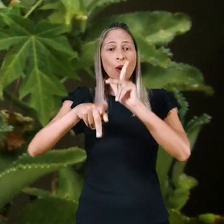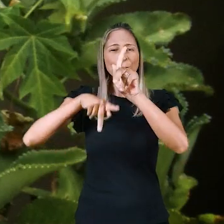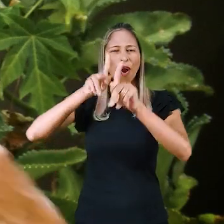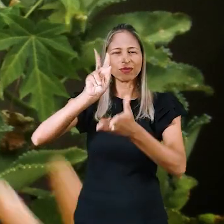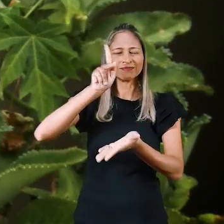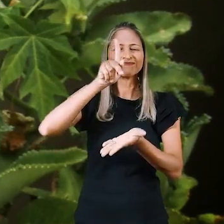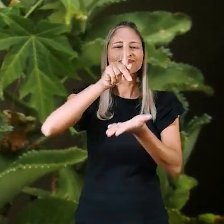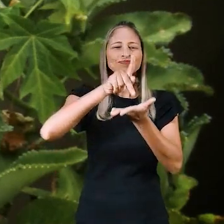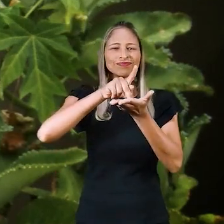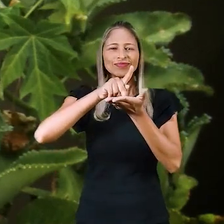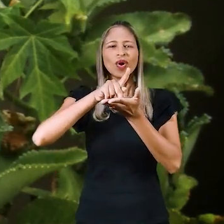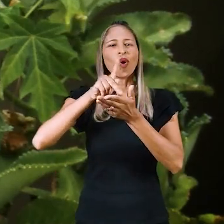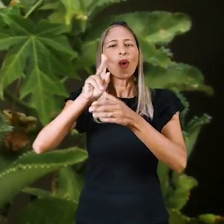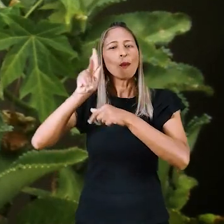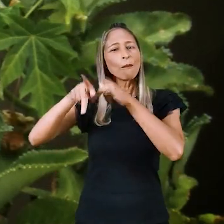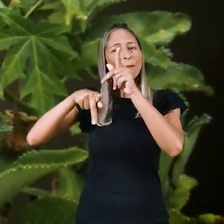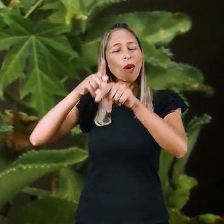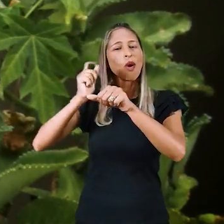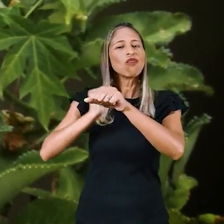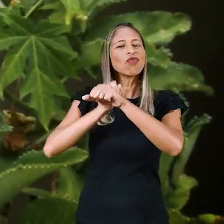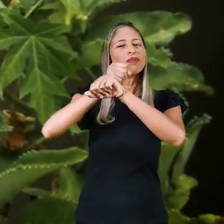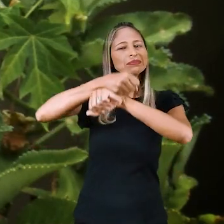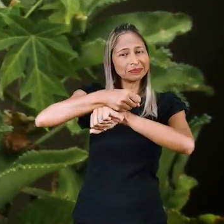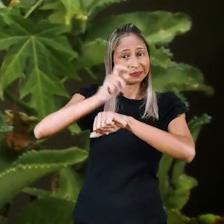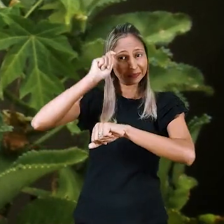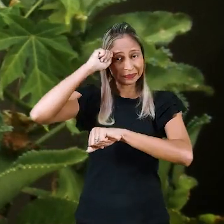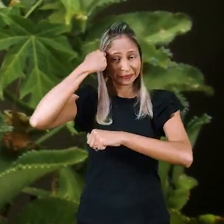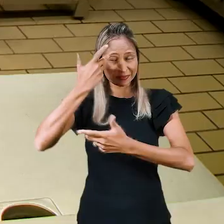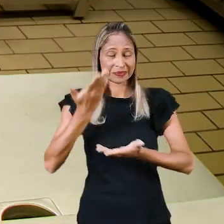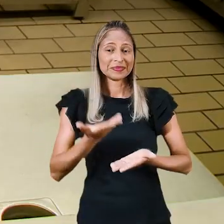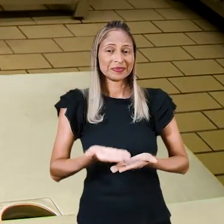dos povos originários ou vindo dos povos